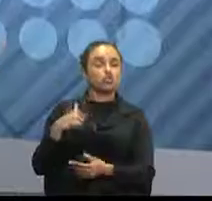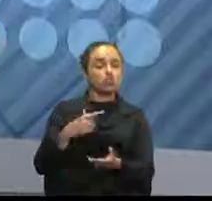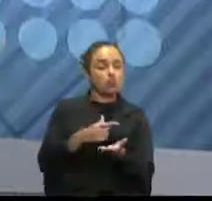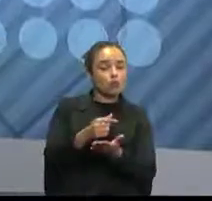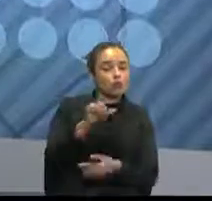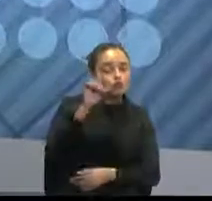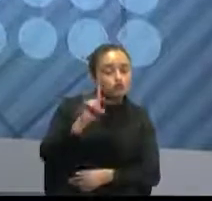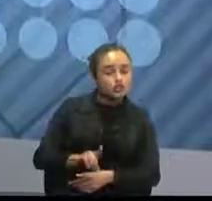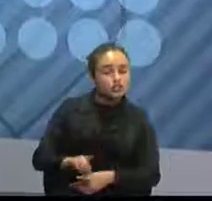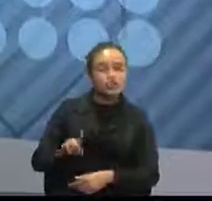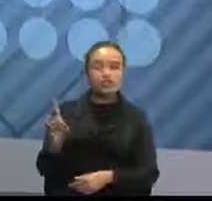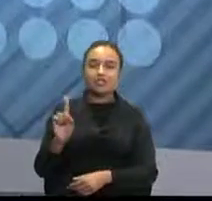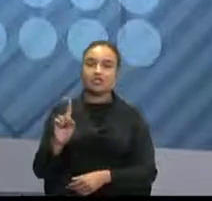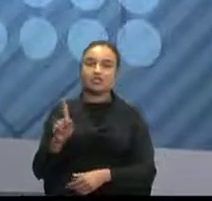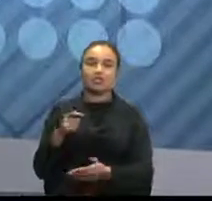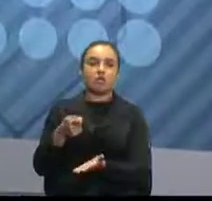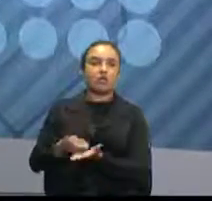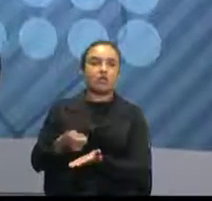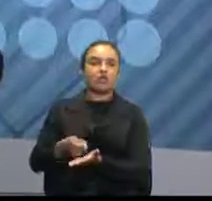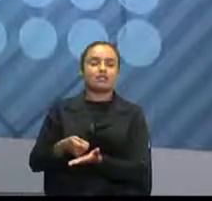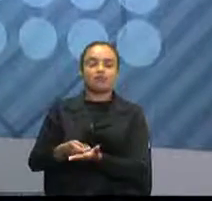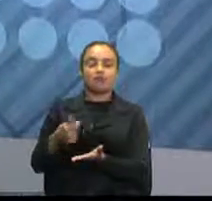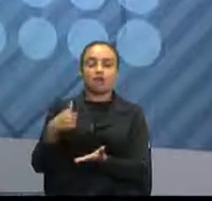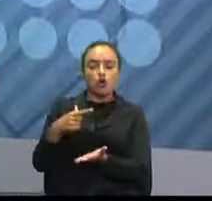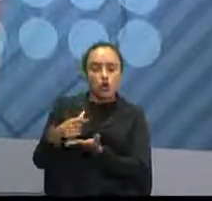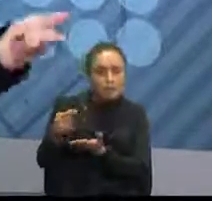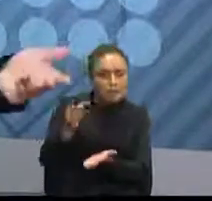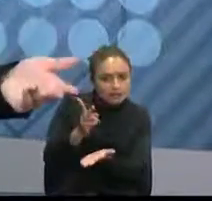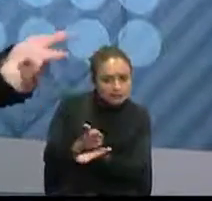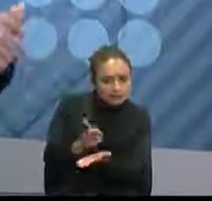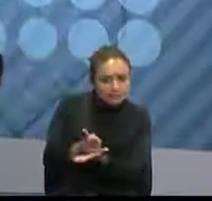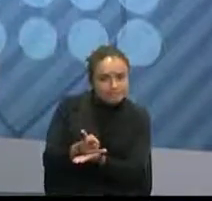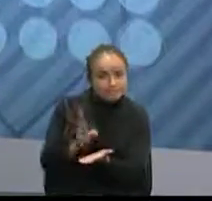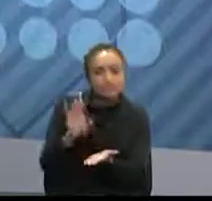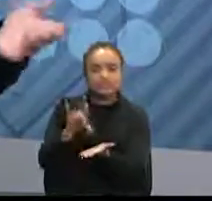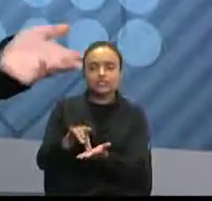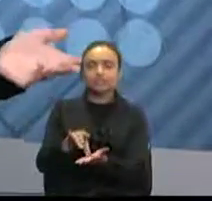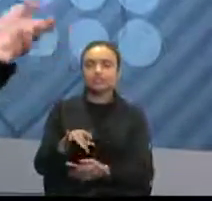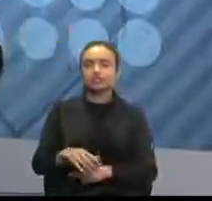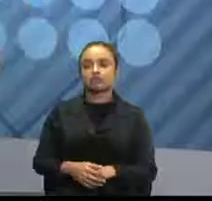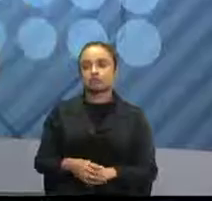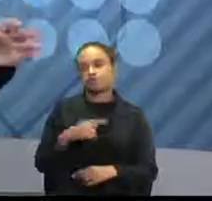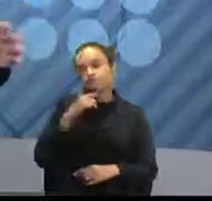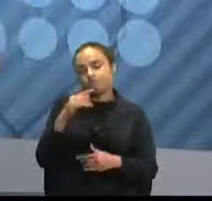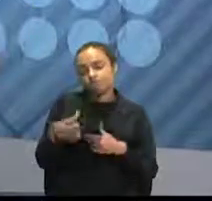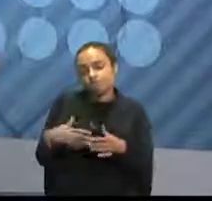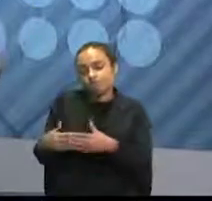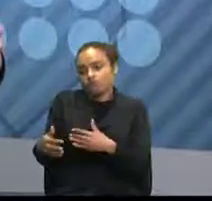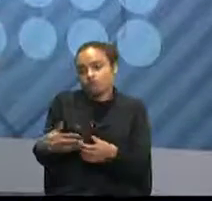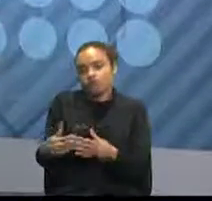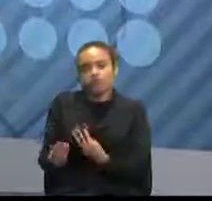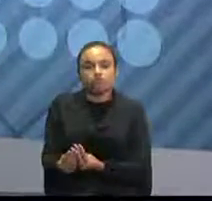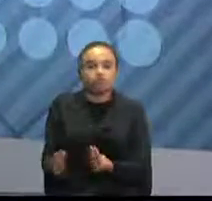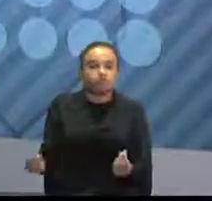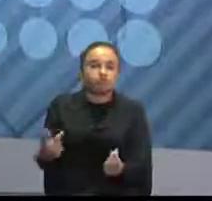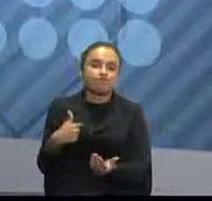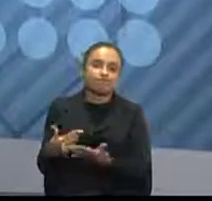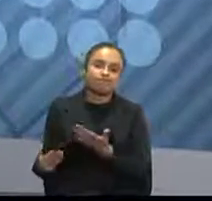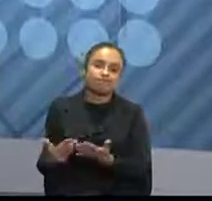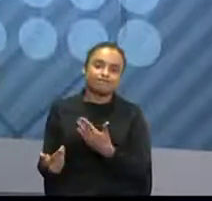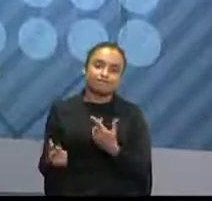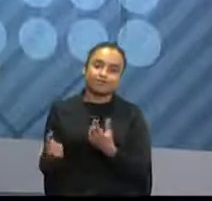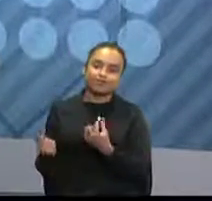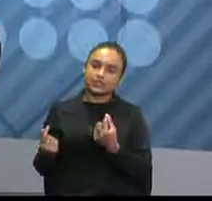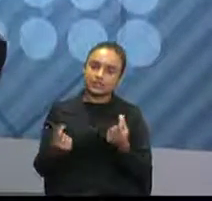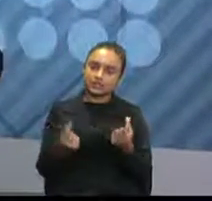pó então a ação a opção virou pó ou seja não compensa comprar não vou exercer sobre o pó perdi dinheiro tudo bem